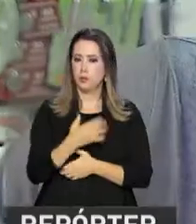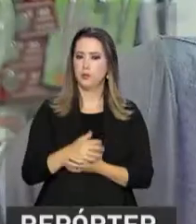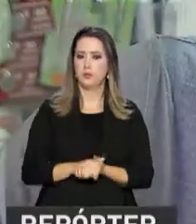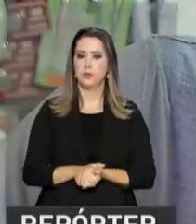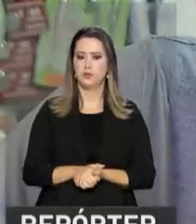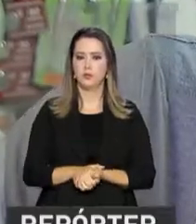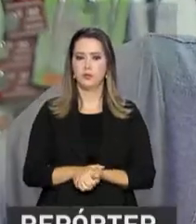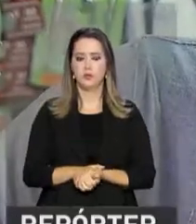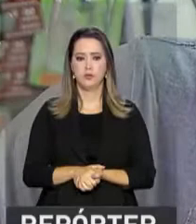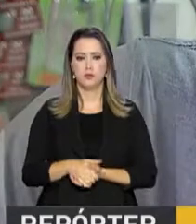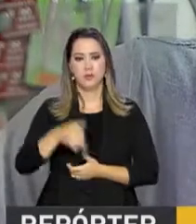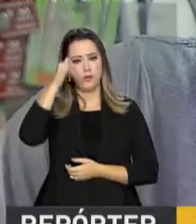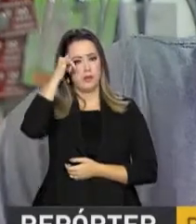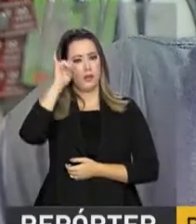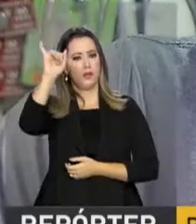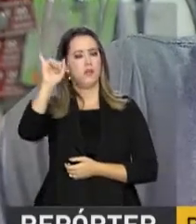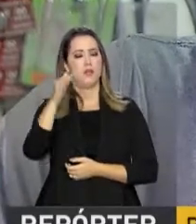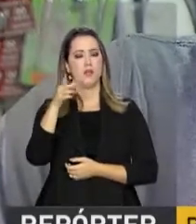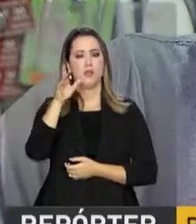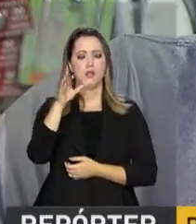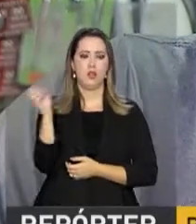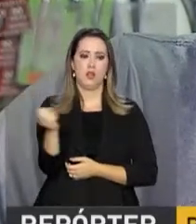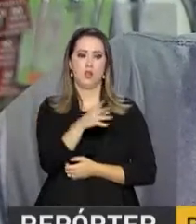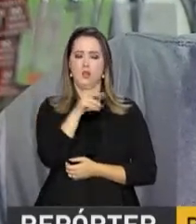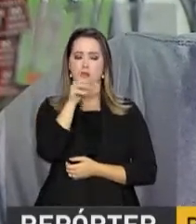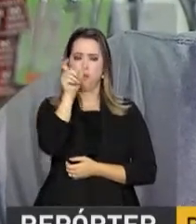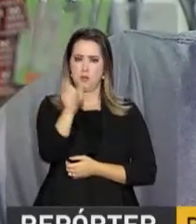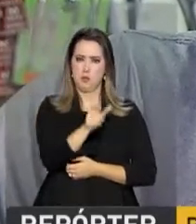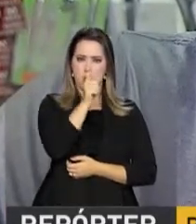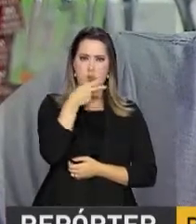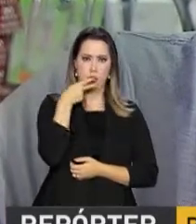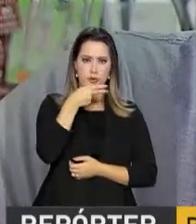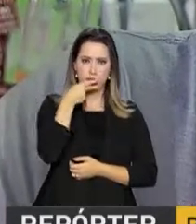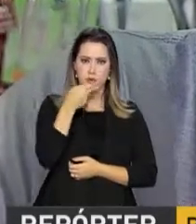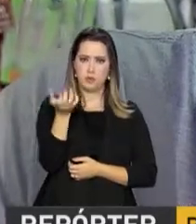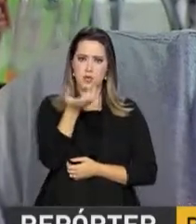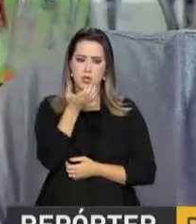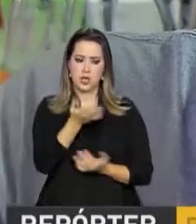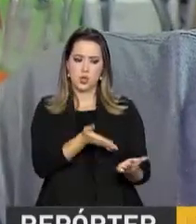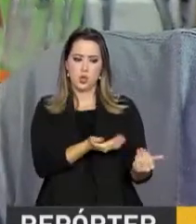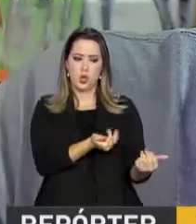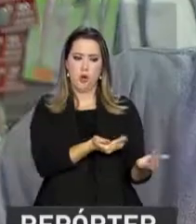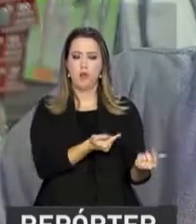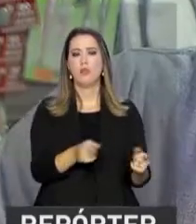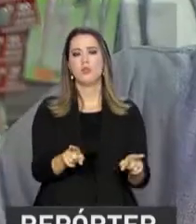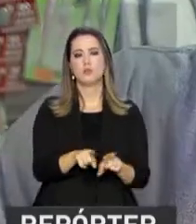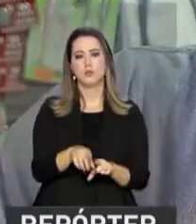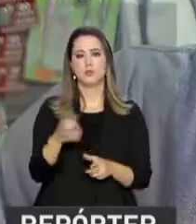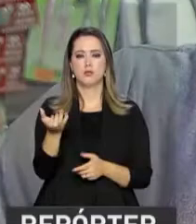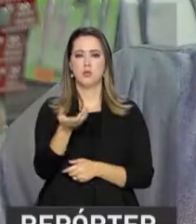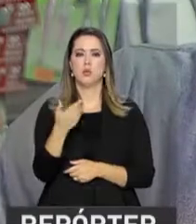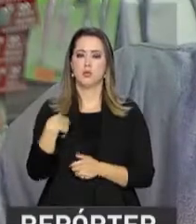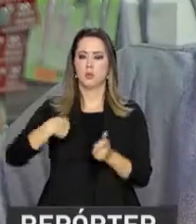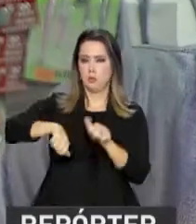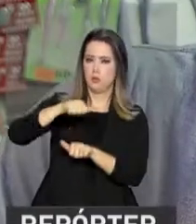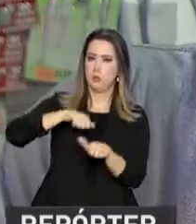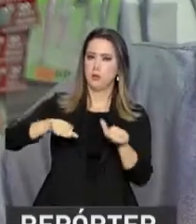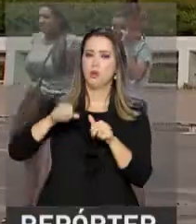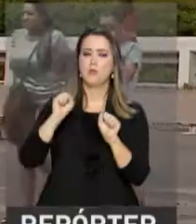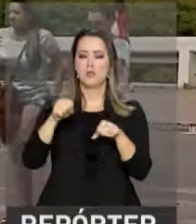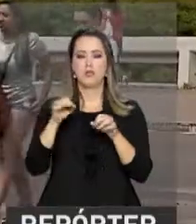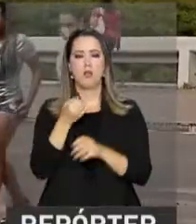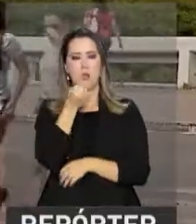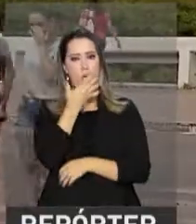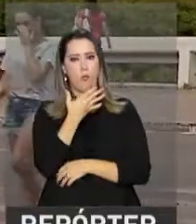vai impedir o interesse nem de novos fumantes é adolescente também vamos adaptar mas a gente adapta se